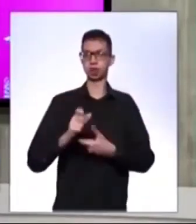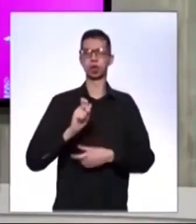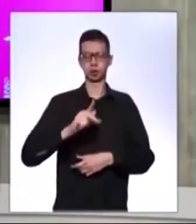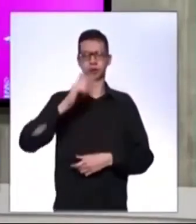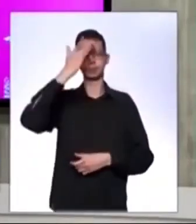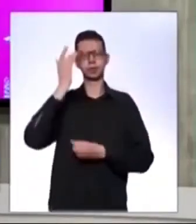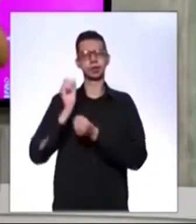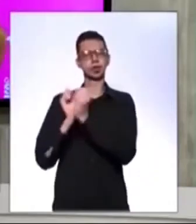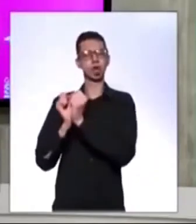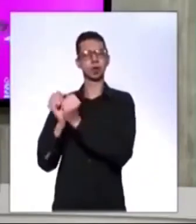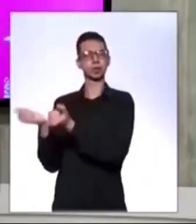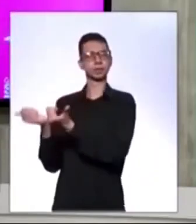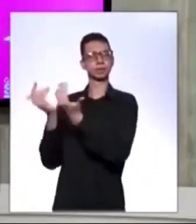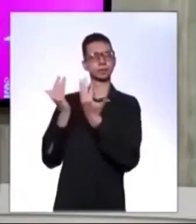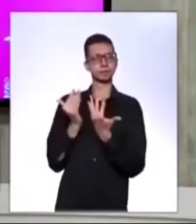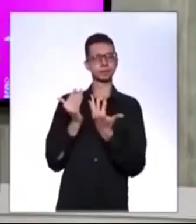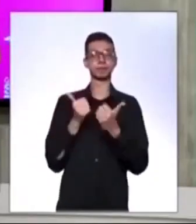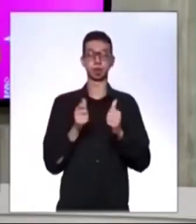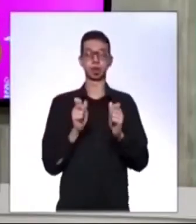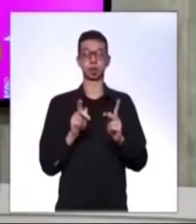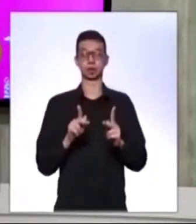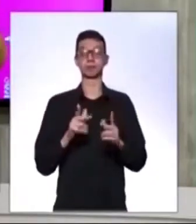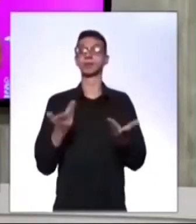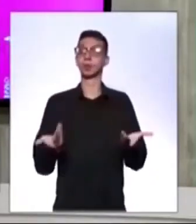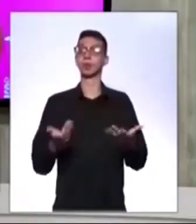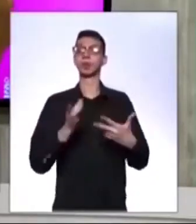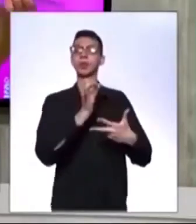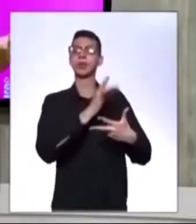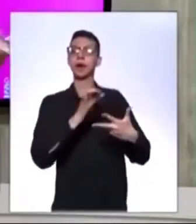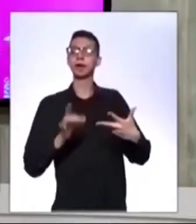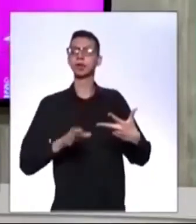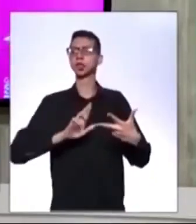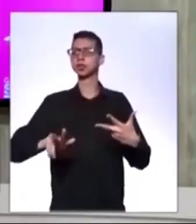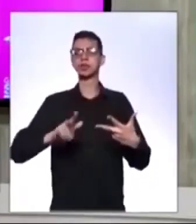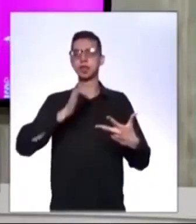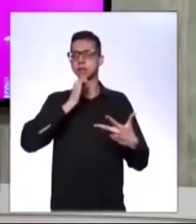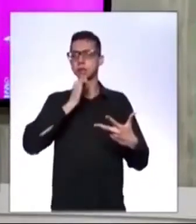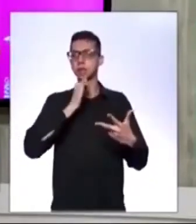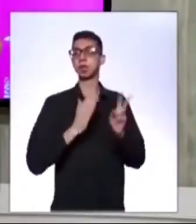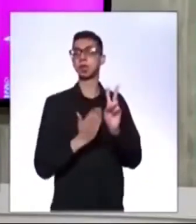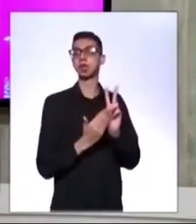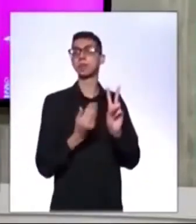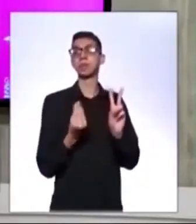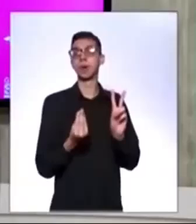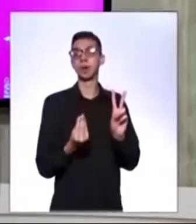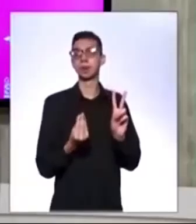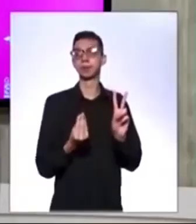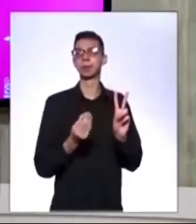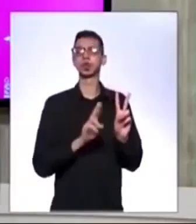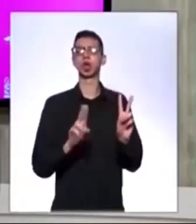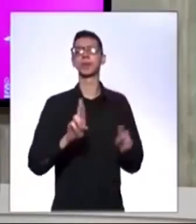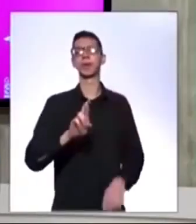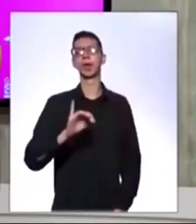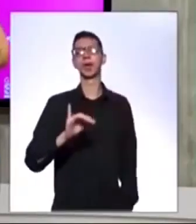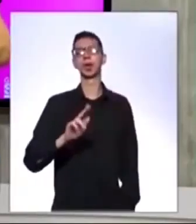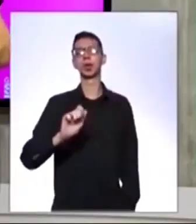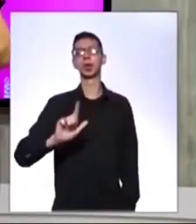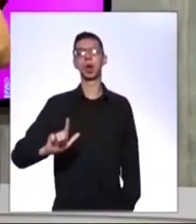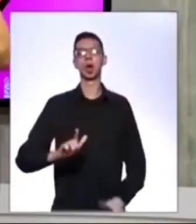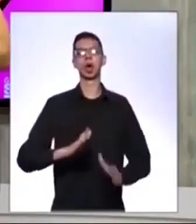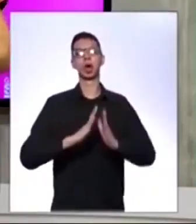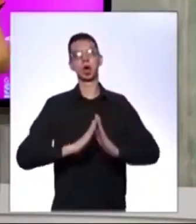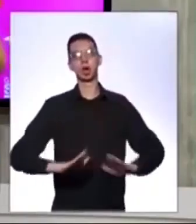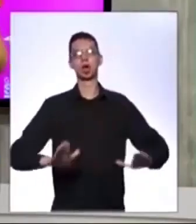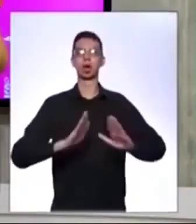escravizados. Muito bem. Para cada um deles, né, tem um sentido. Para os índios, em geral, é um ritual. Para os escravizados, era uma lembrança,